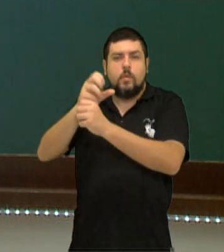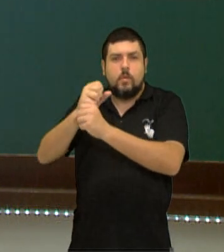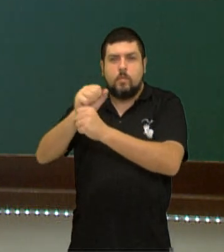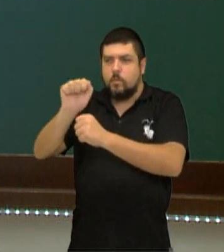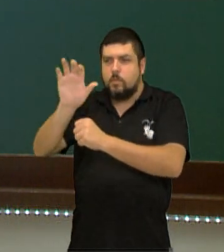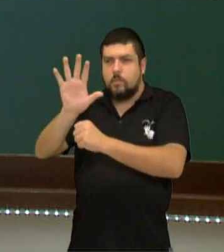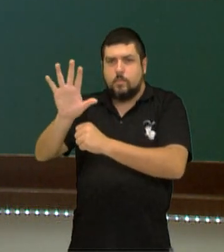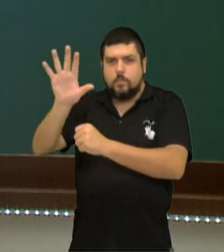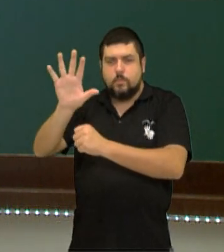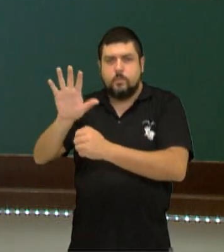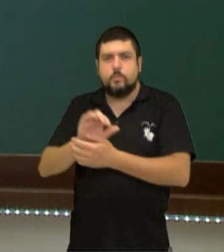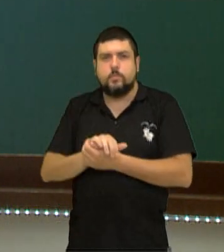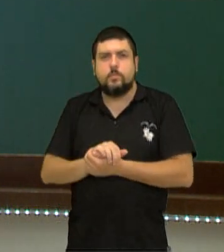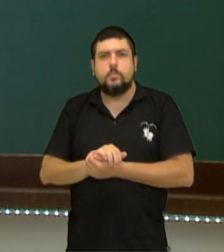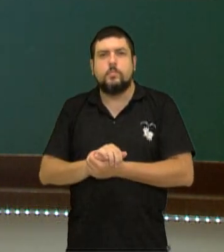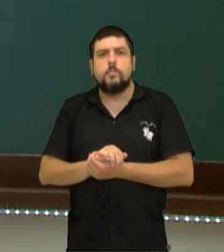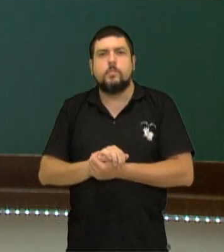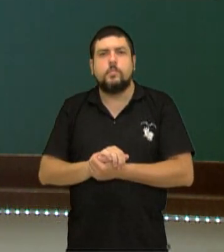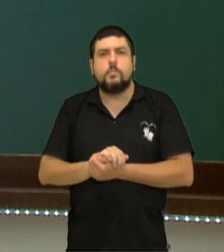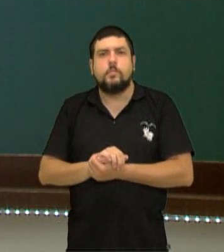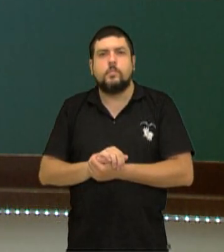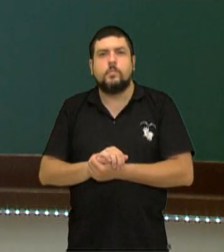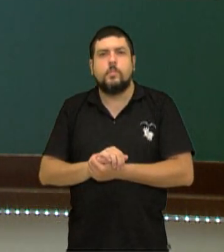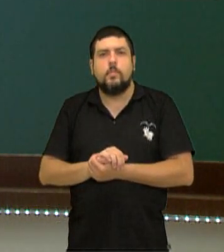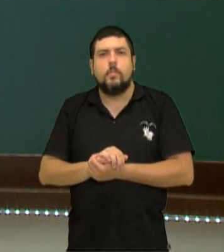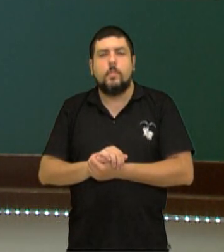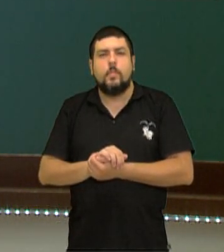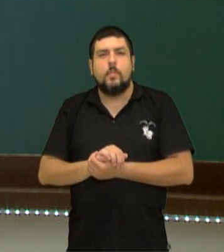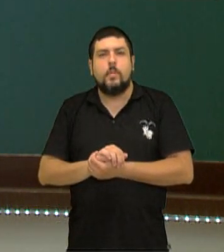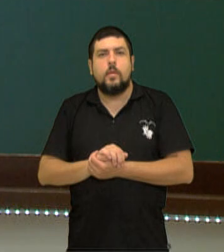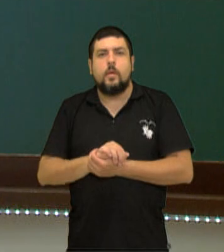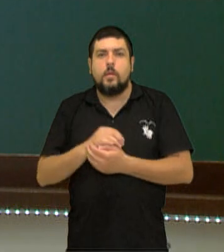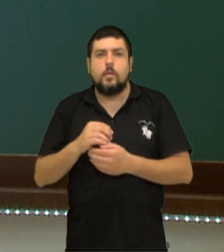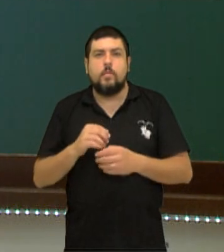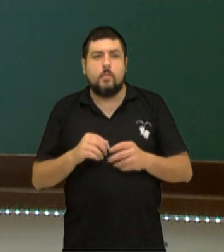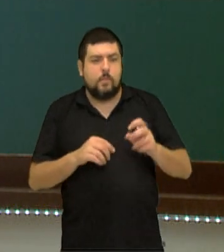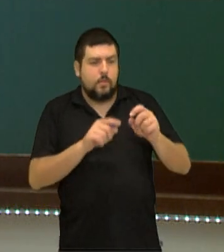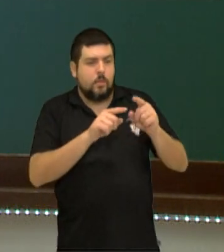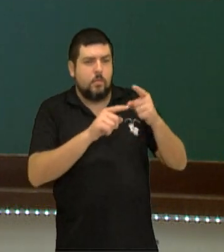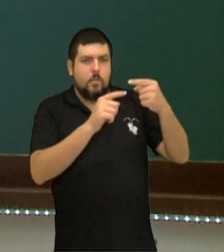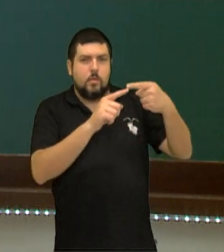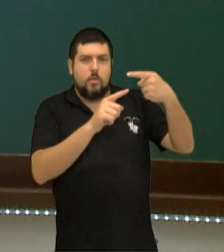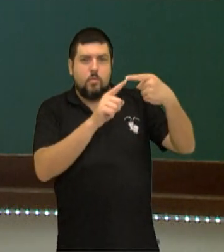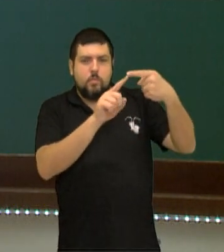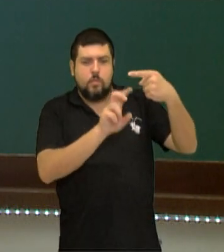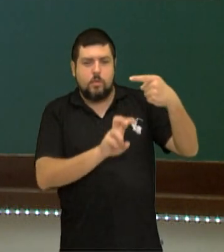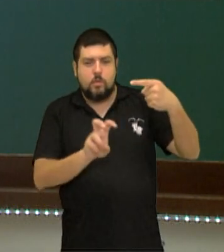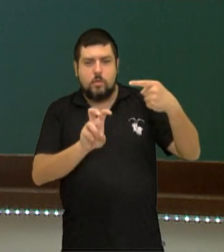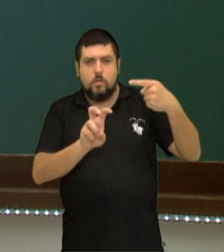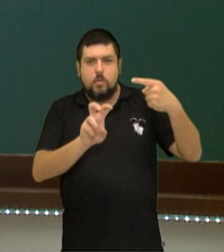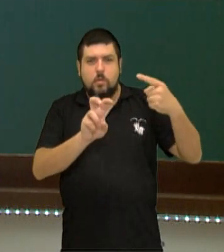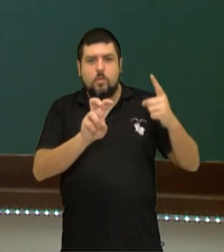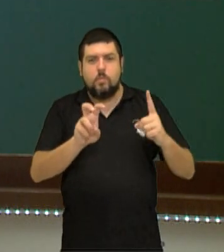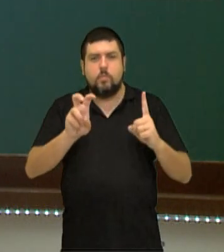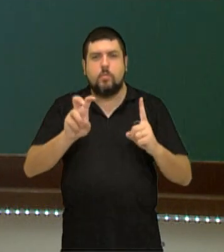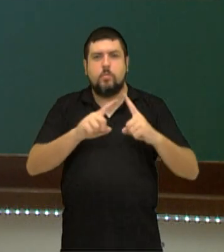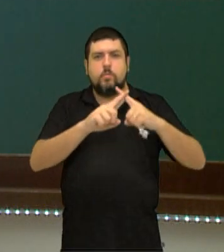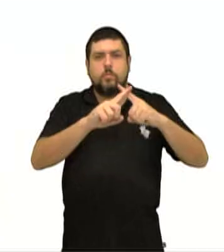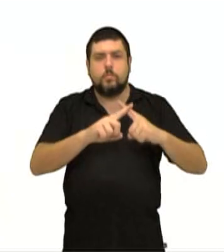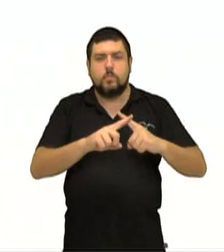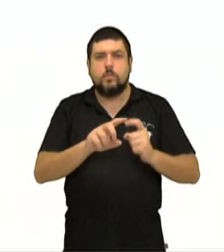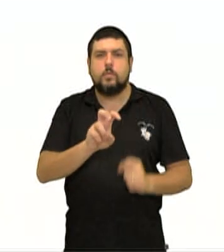desse galinheiro. Aqui eu tenho 5 vezes 1, então 5 metros quadrados a área do segundo galinheiro,